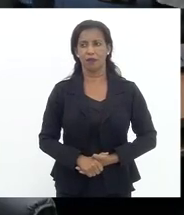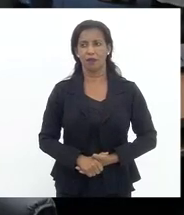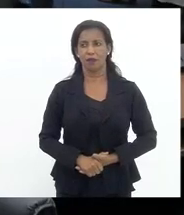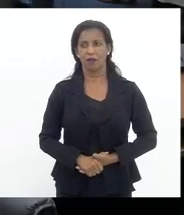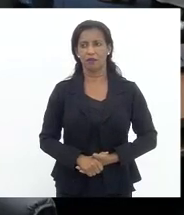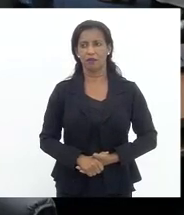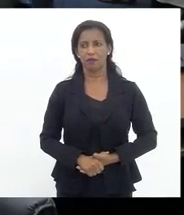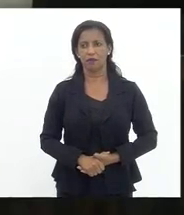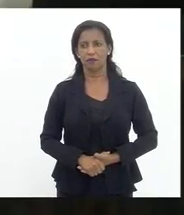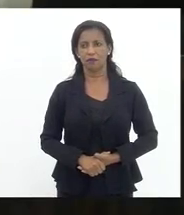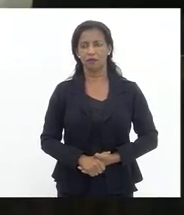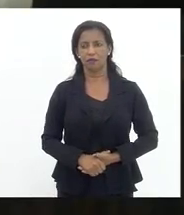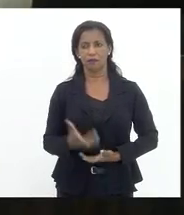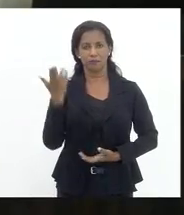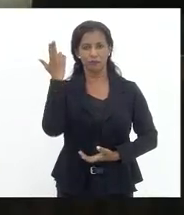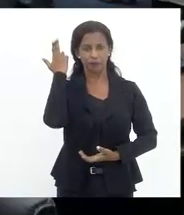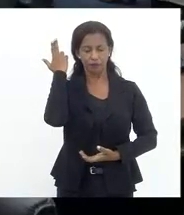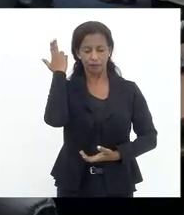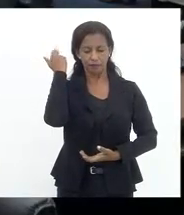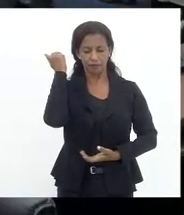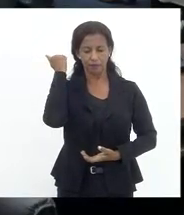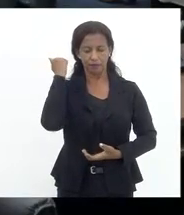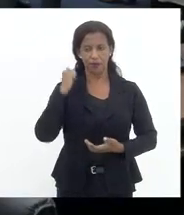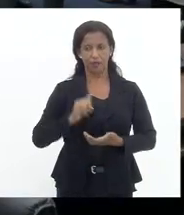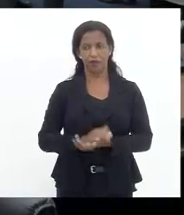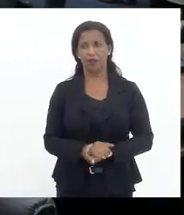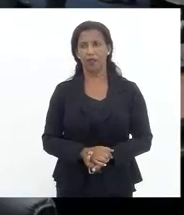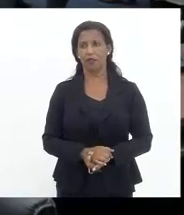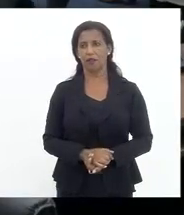Não, deputado Eliomar, para discutir.